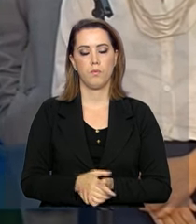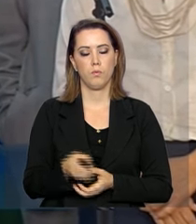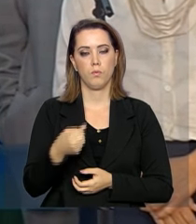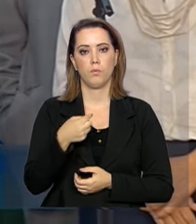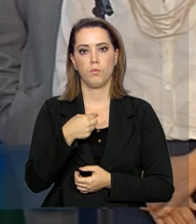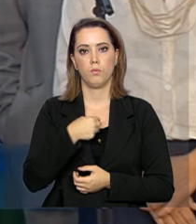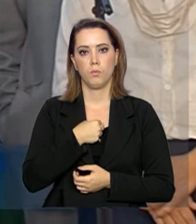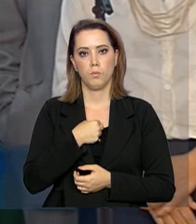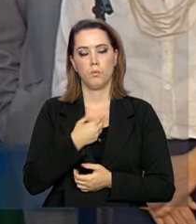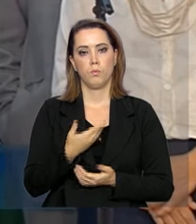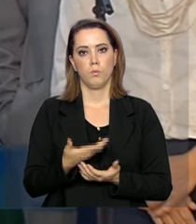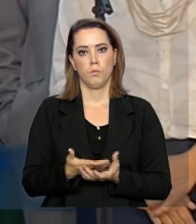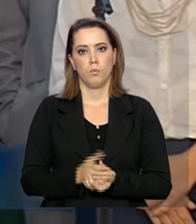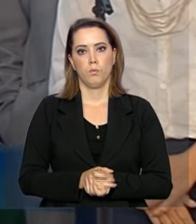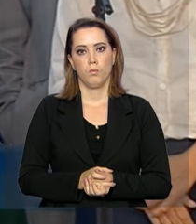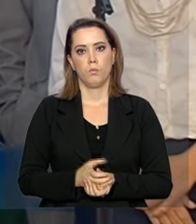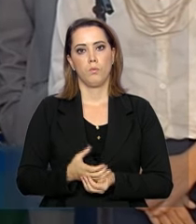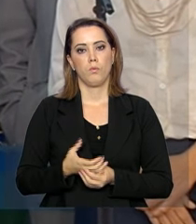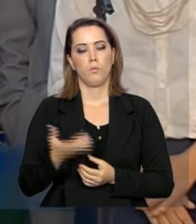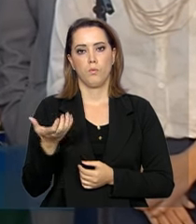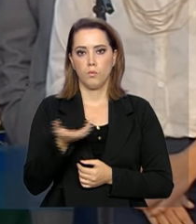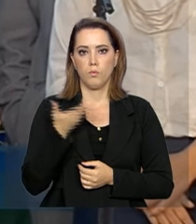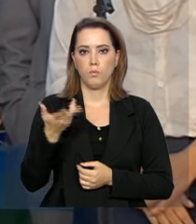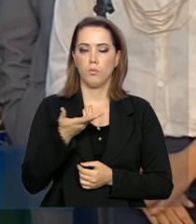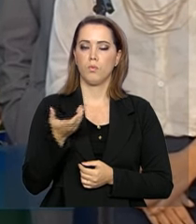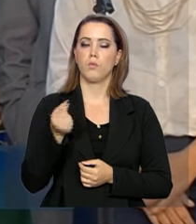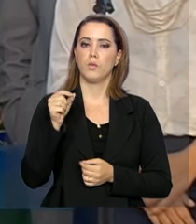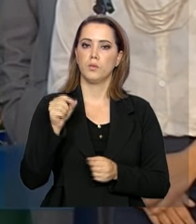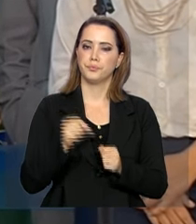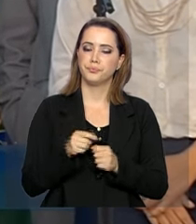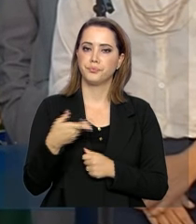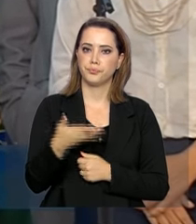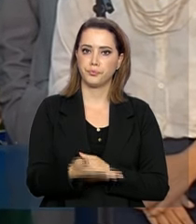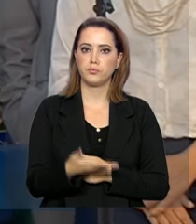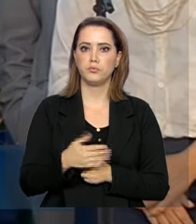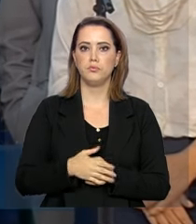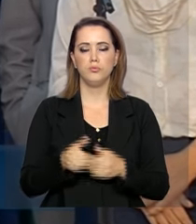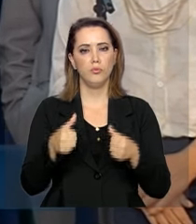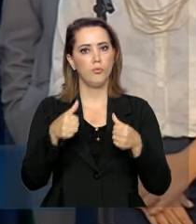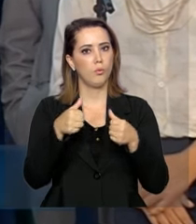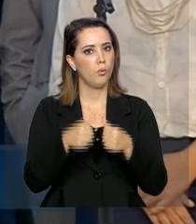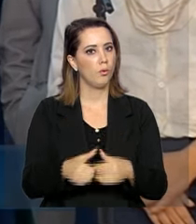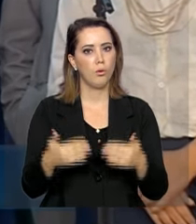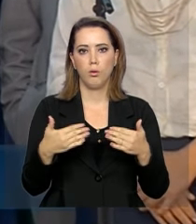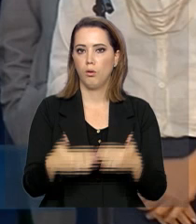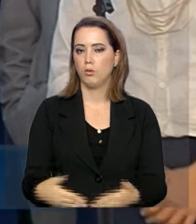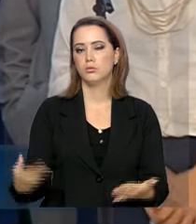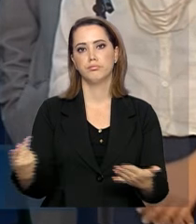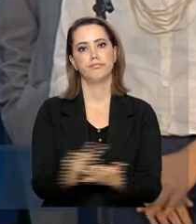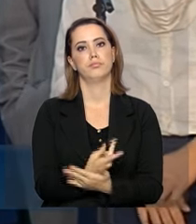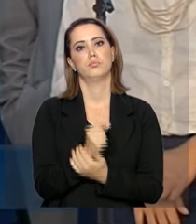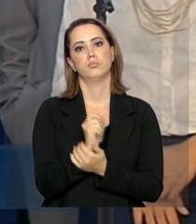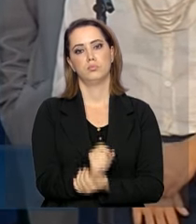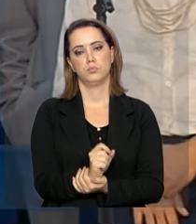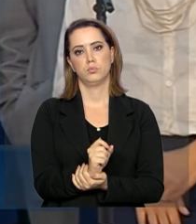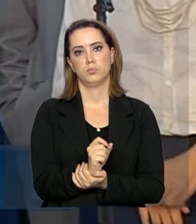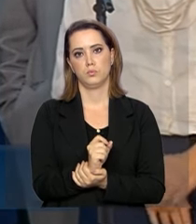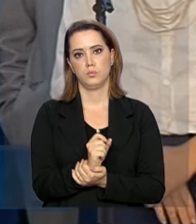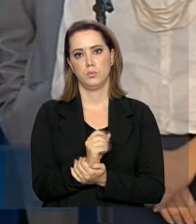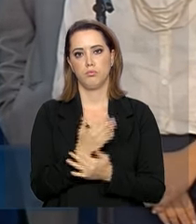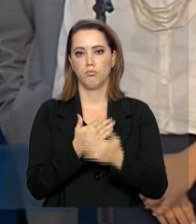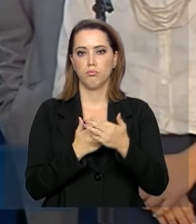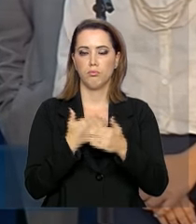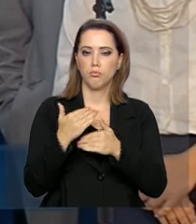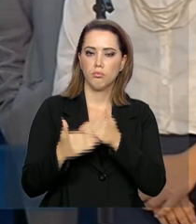Eu quero fazer aqui, diante dos fatos ocorridos